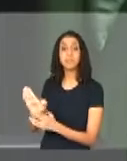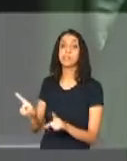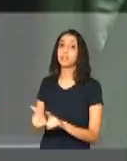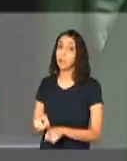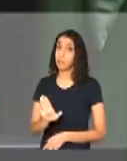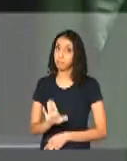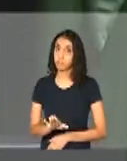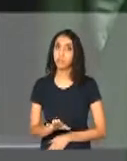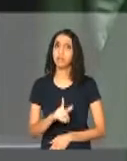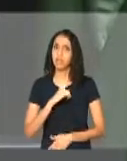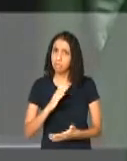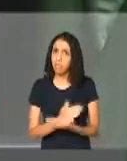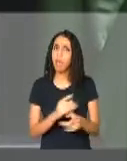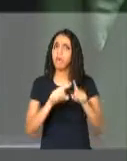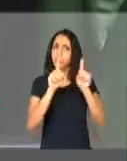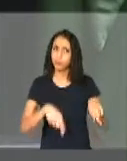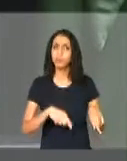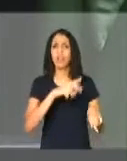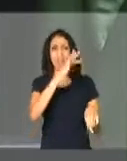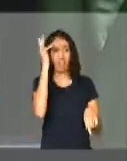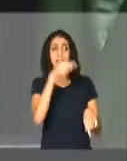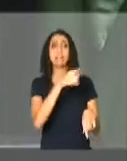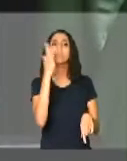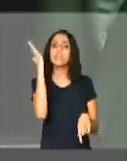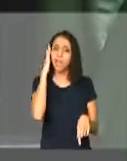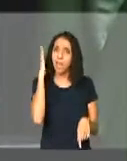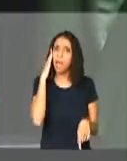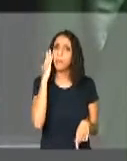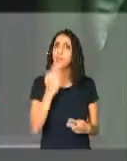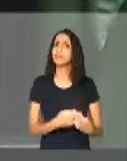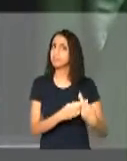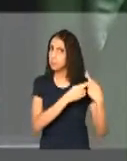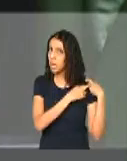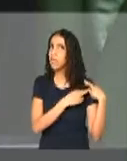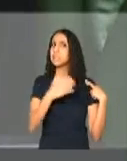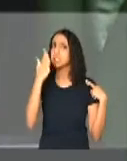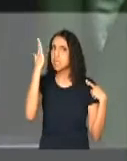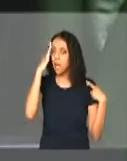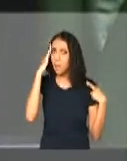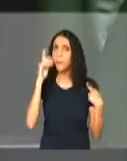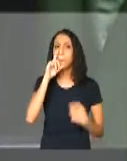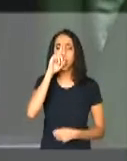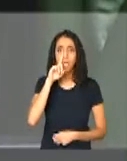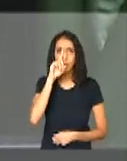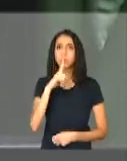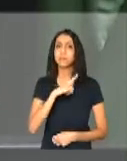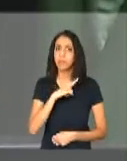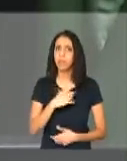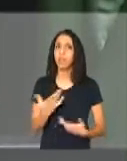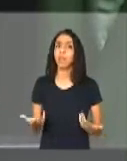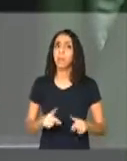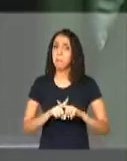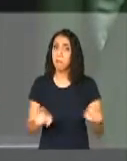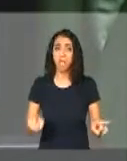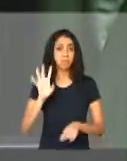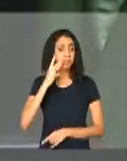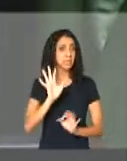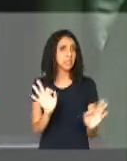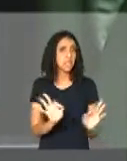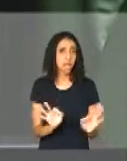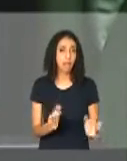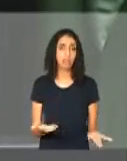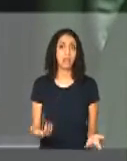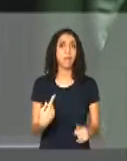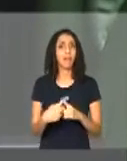dos funcionários que sabiam dos riscos e não tomaram as providências de evacuação do escritório, do